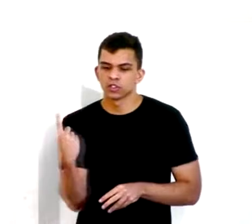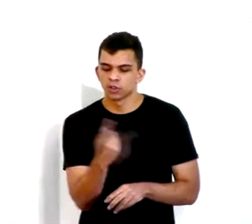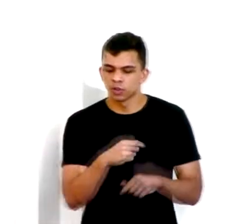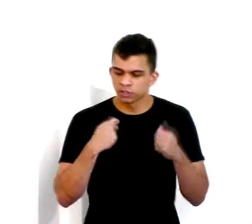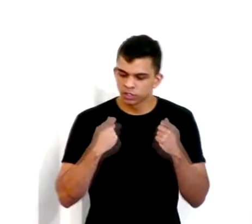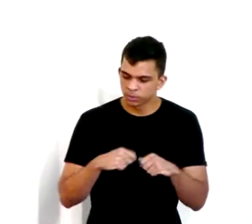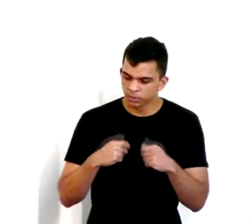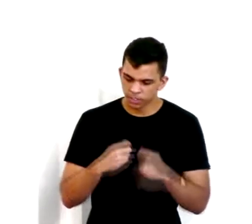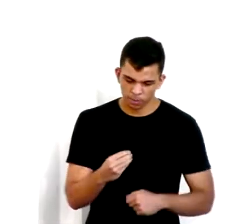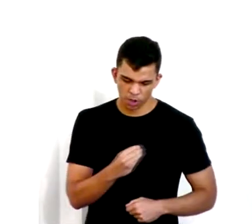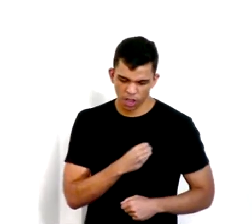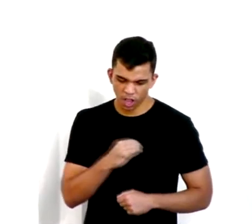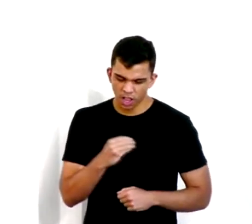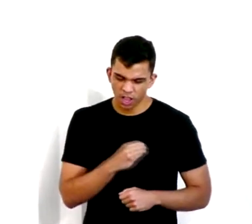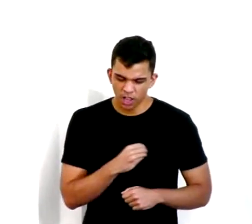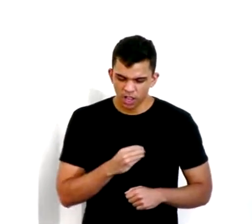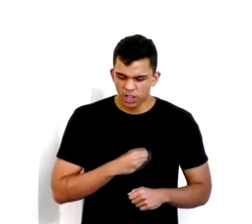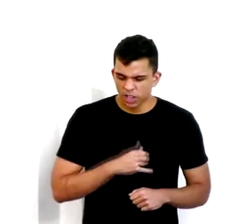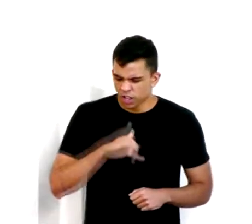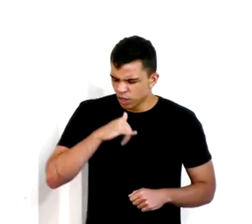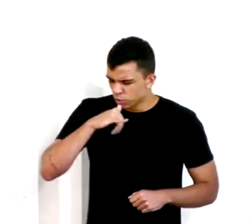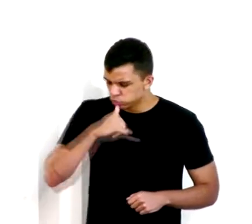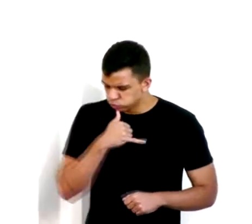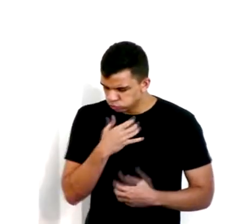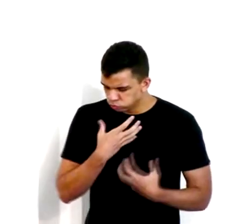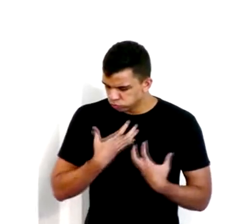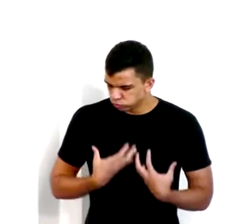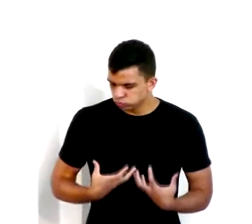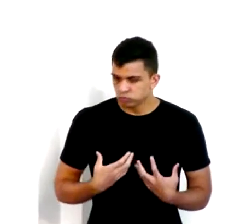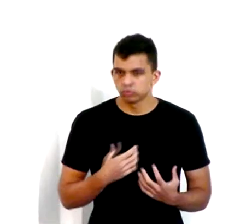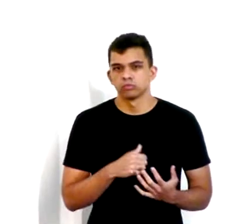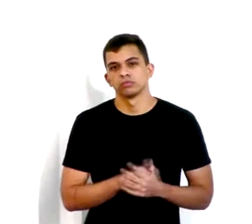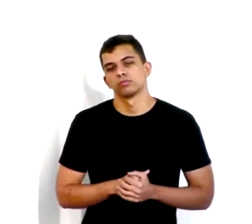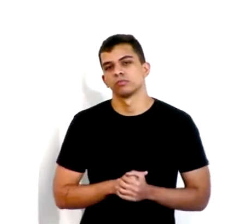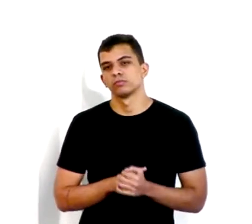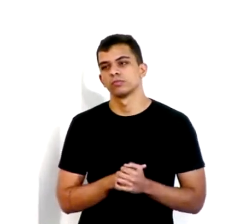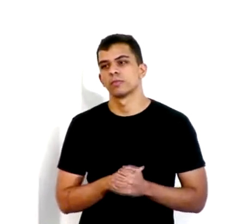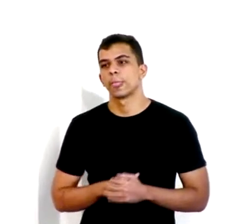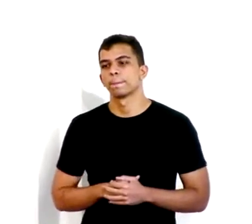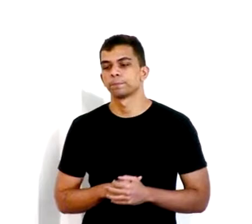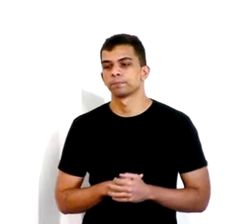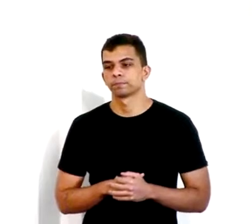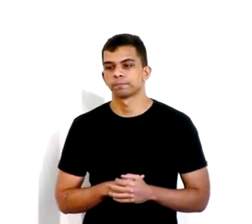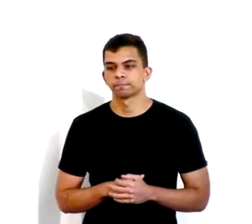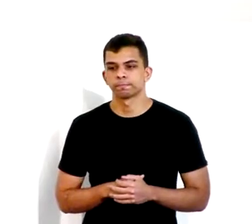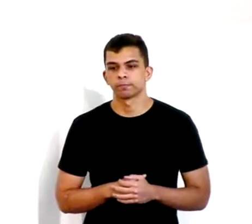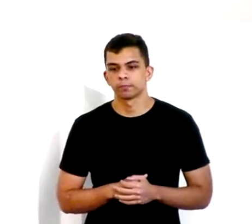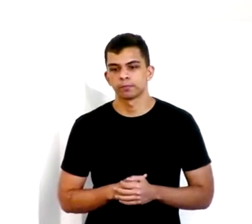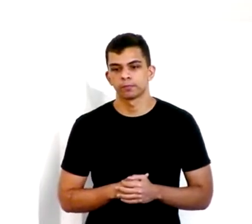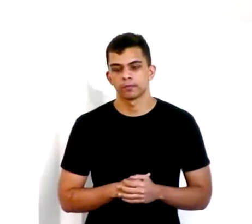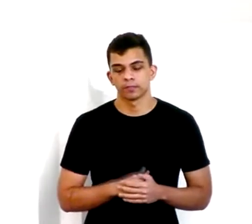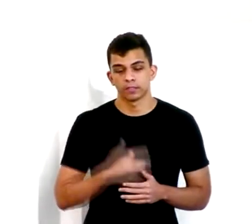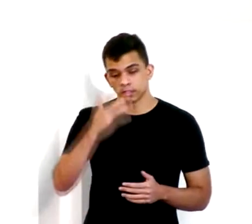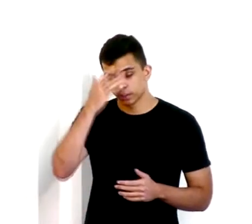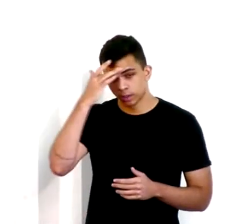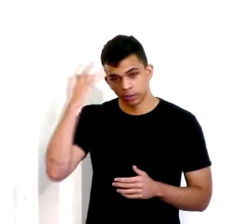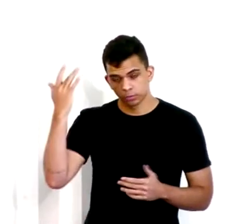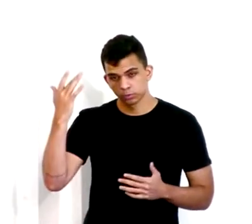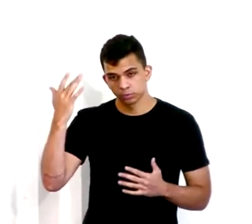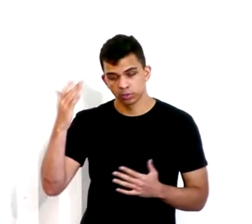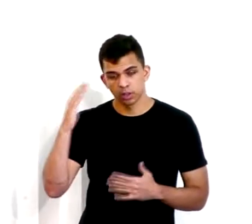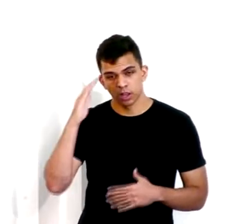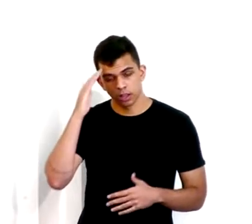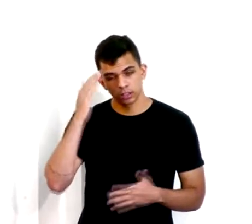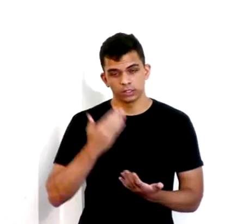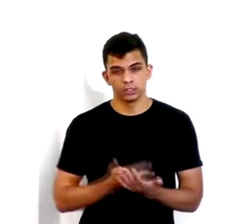pelos nossos pecados. Para a maioria dos comentaristas, a melhor opção para tratar o Salmo é olhá-lo